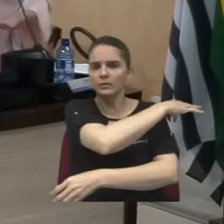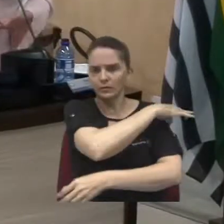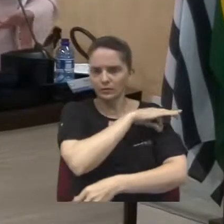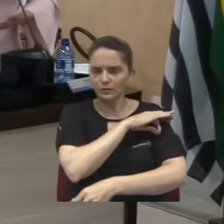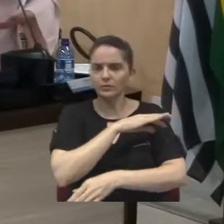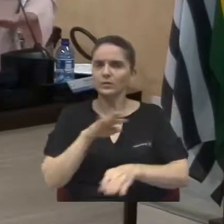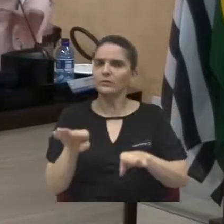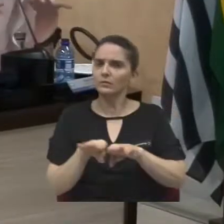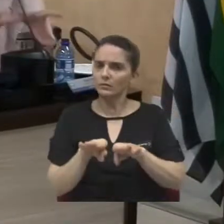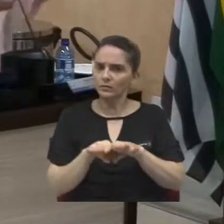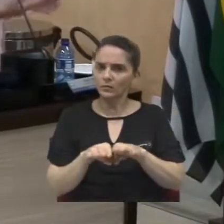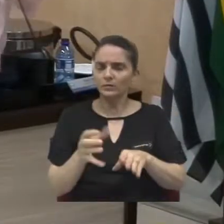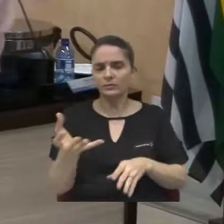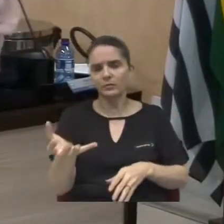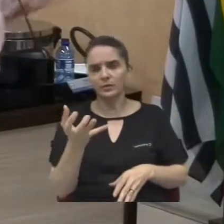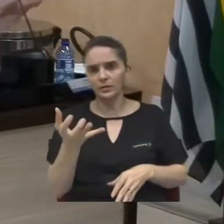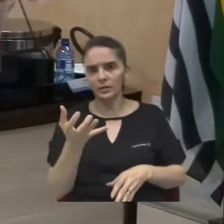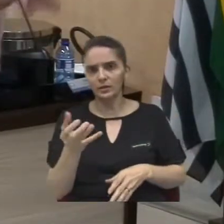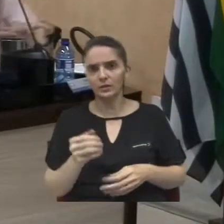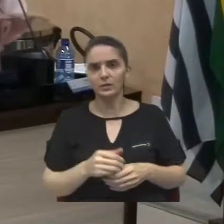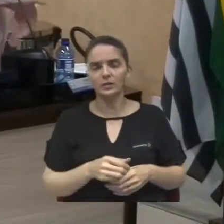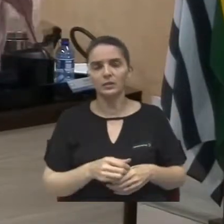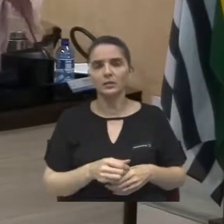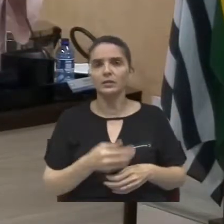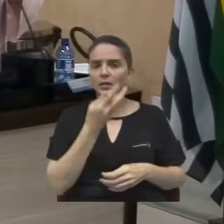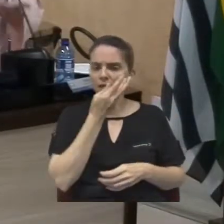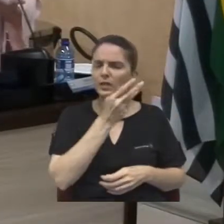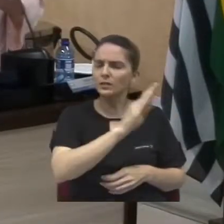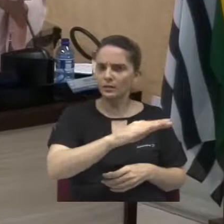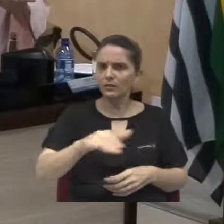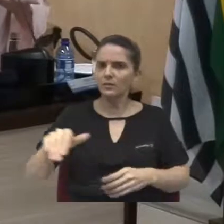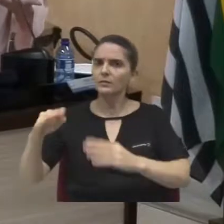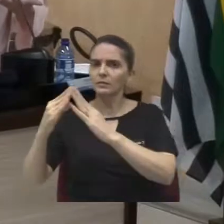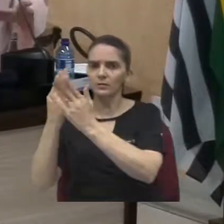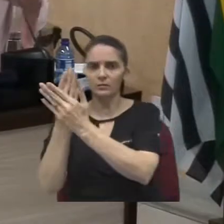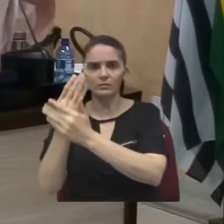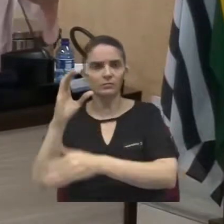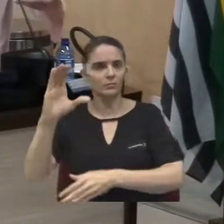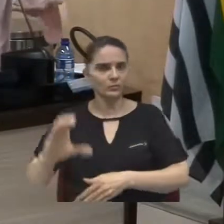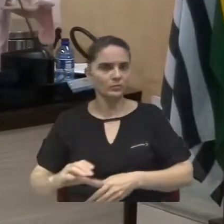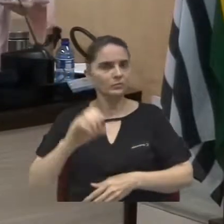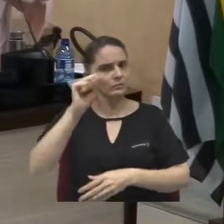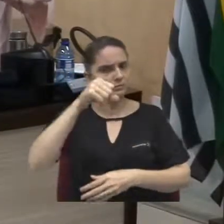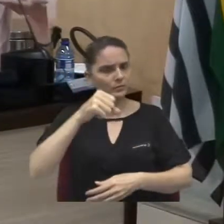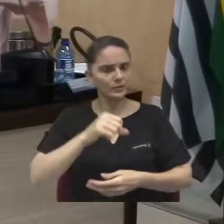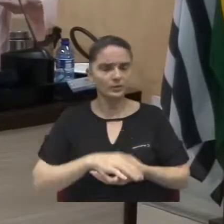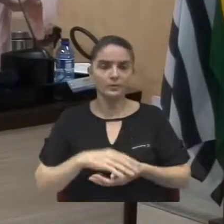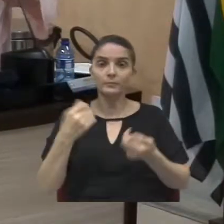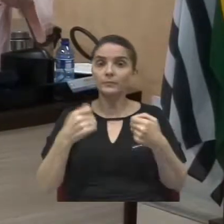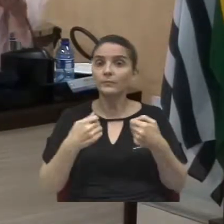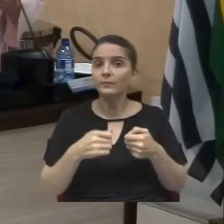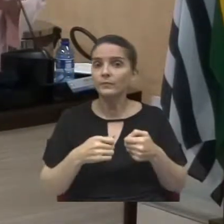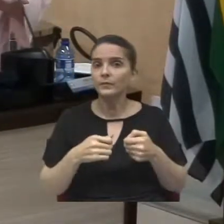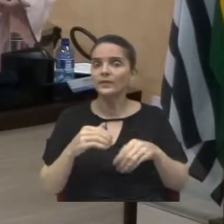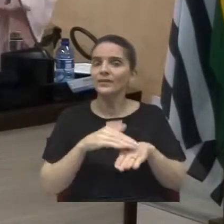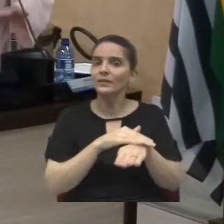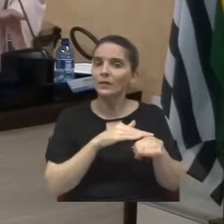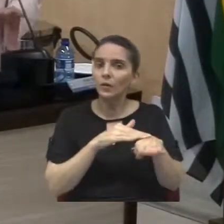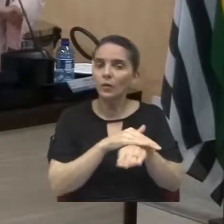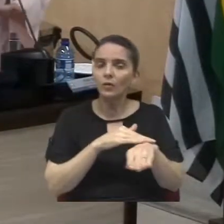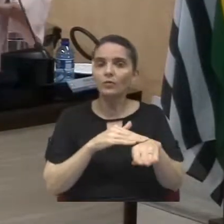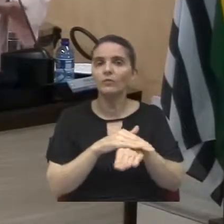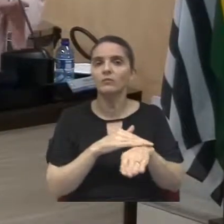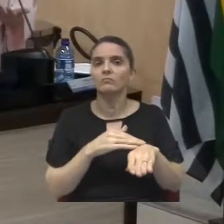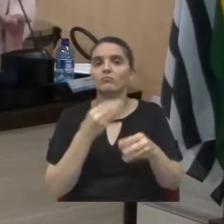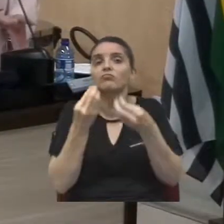prefeito aqui quer não dar vaga para as crianças na creche, né? O que precisa é da conversa e como é